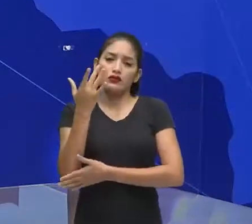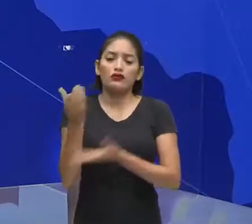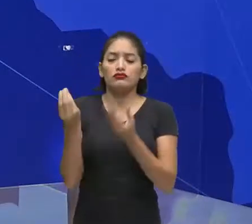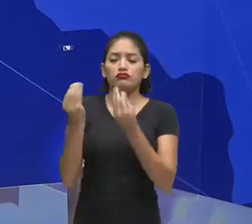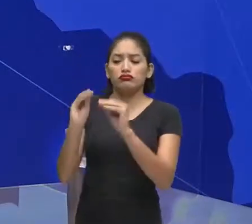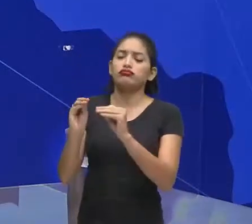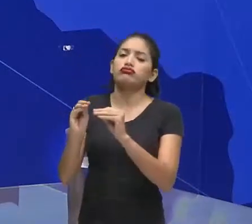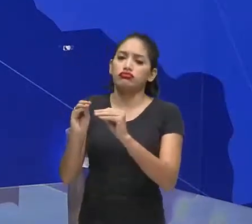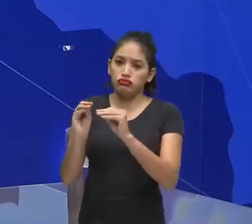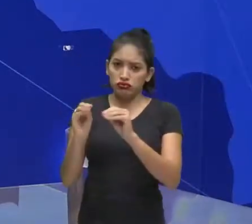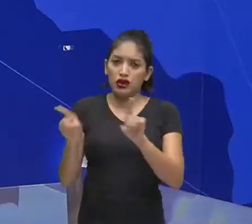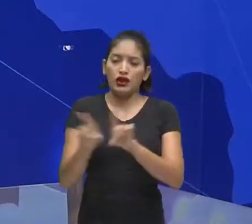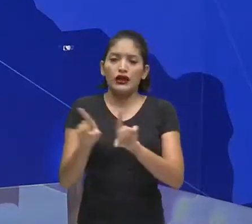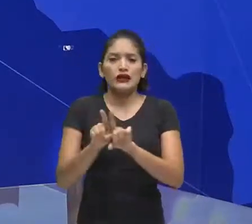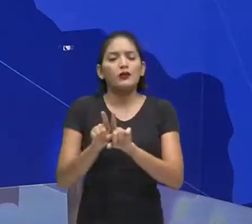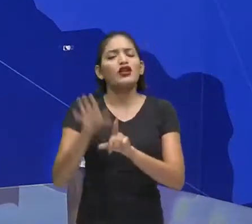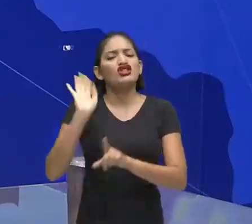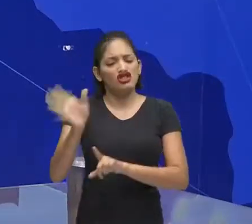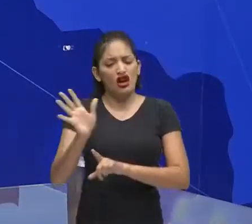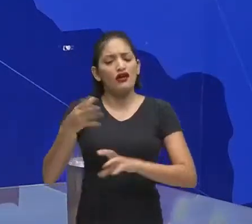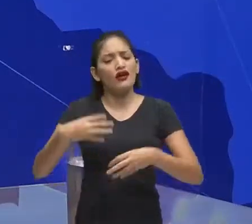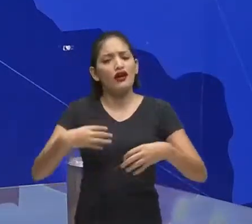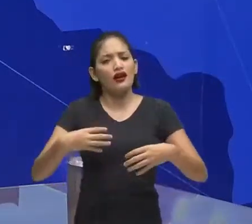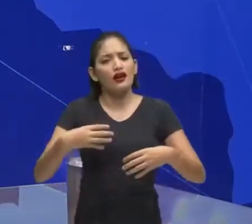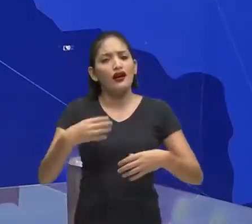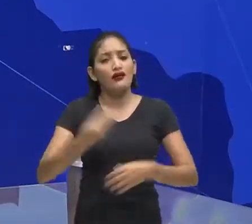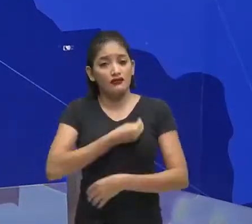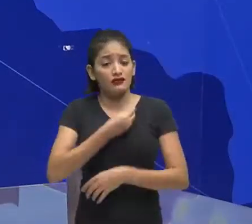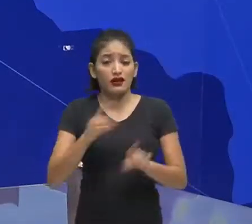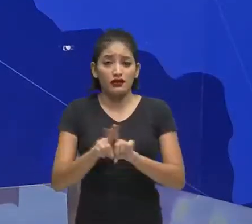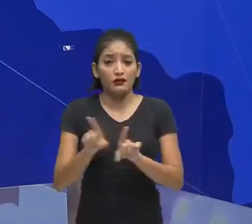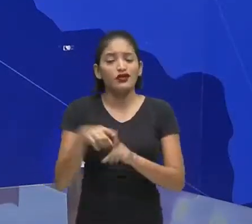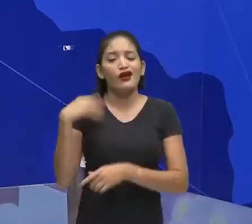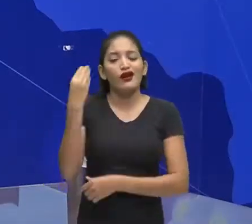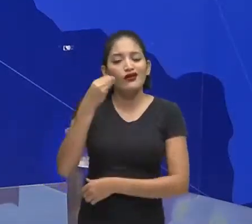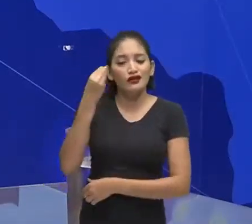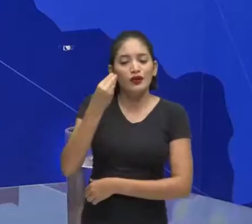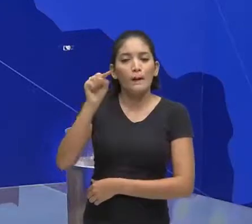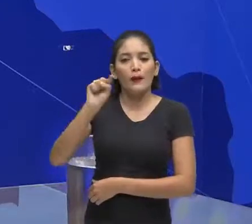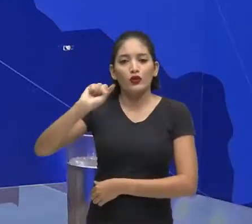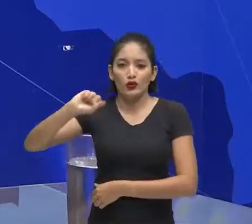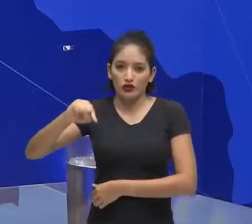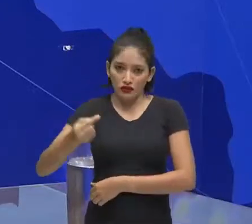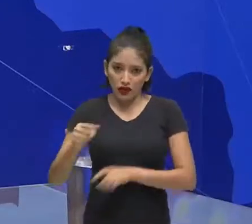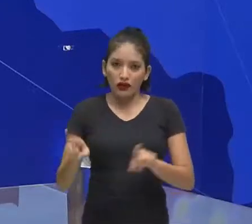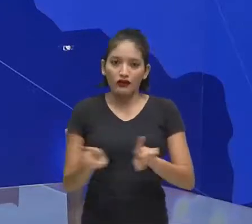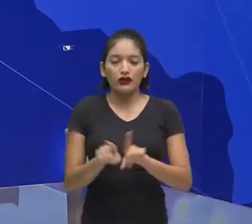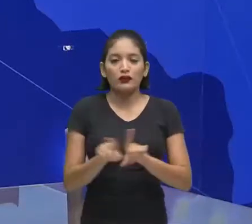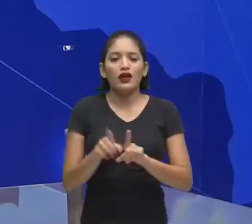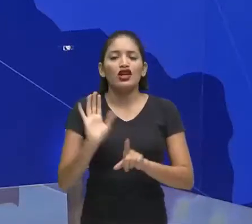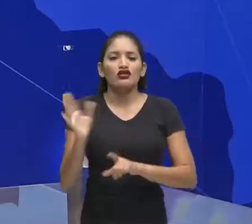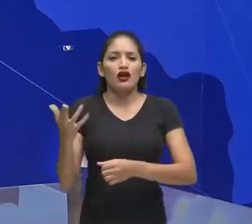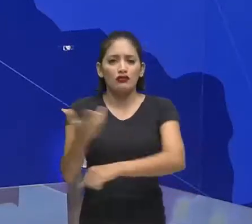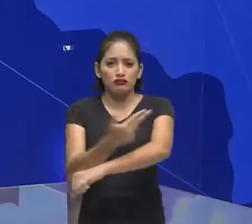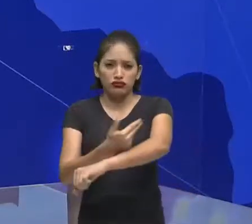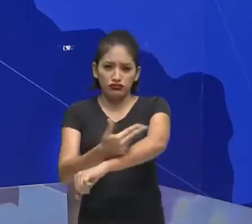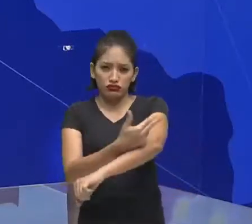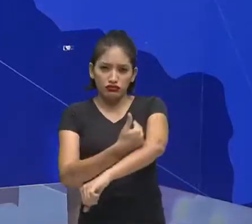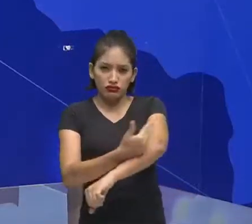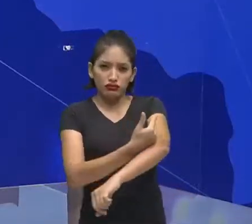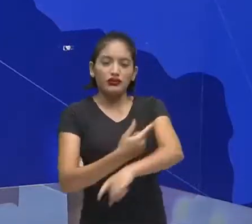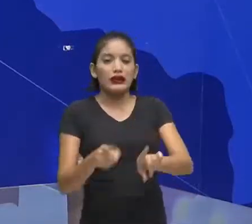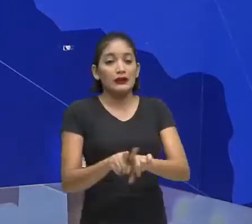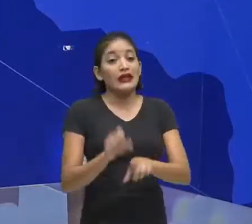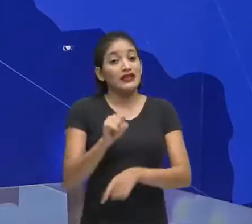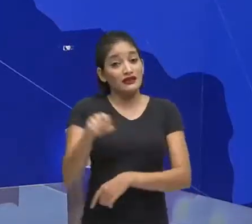que vivenciaram o sofrimento, que experimentaram esse momento de ponto e vírgula na vida, já fizeram algumas tatuagens a respeito também. Quem tiver